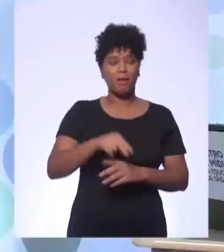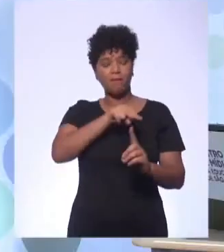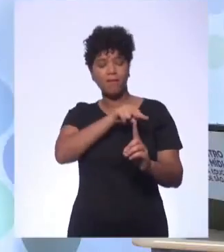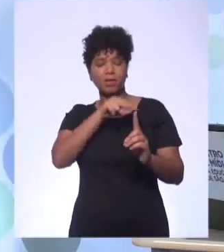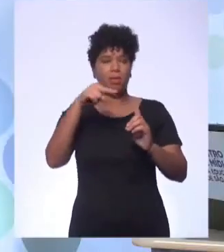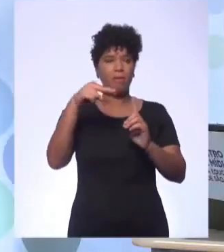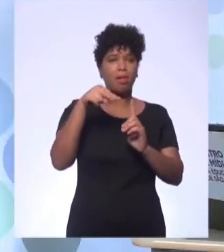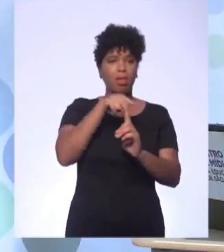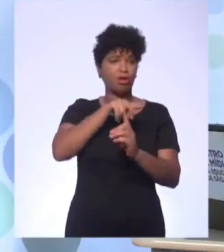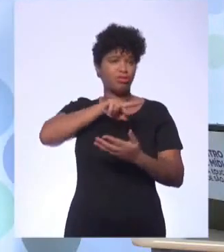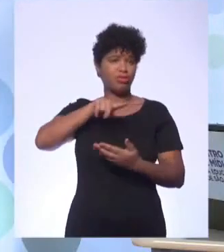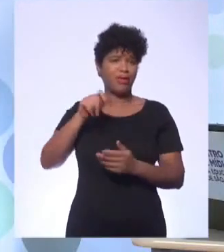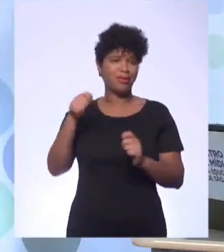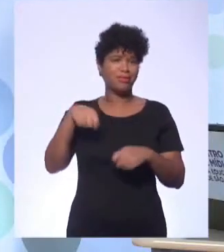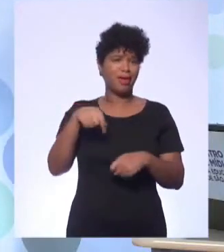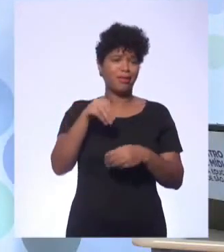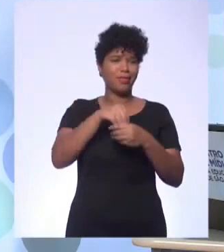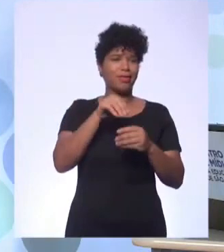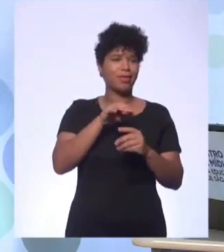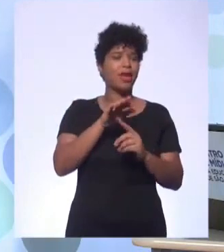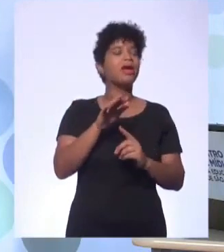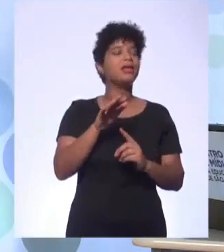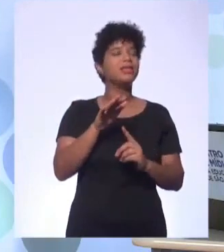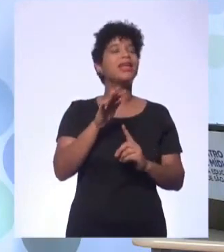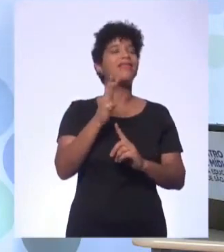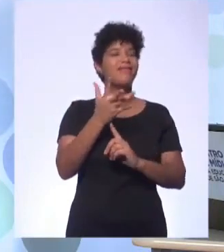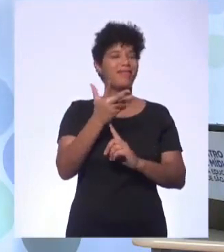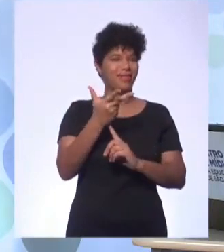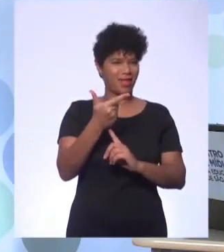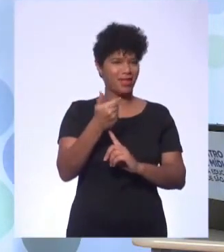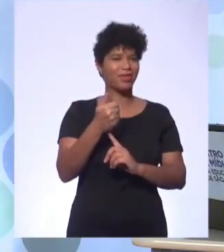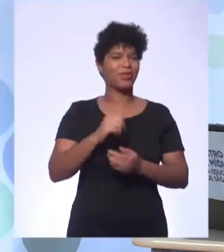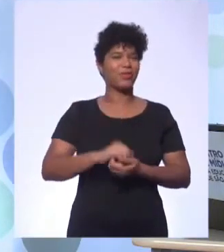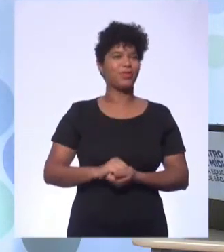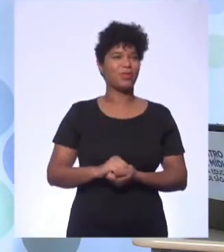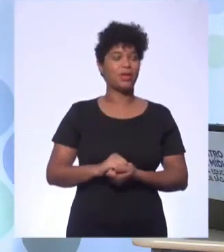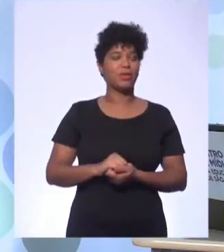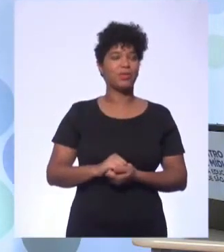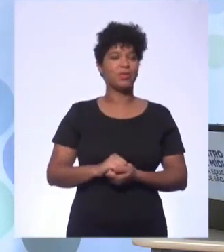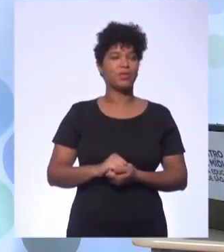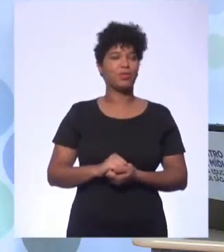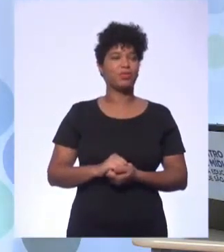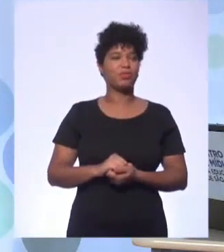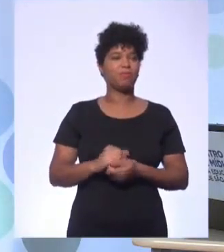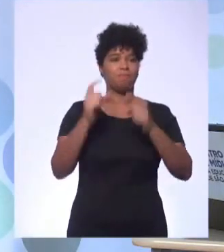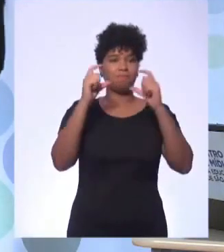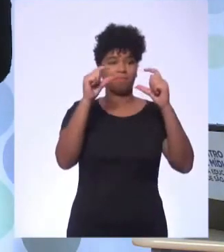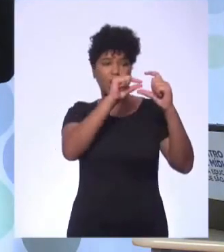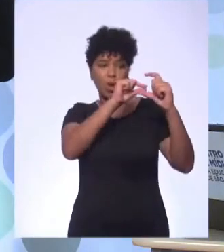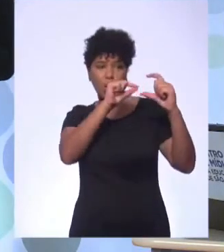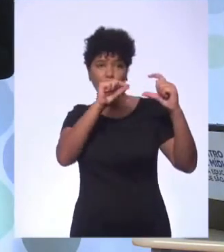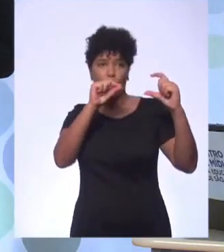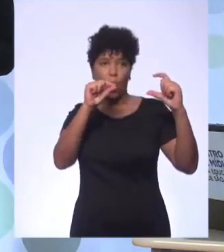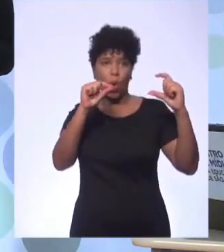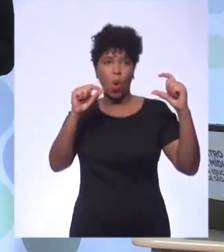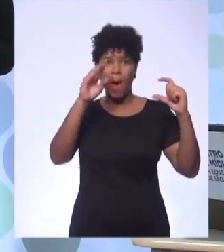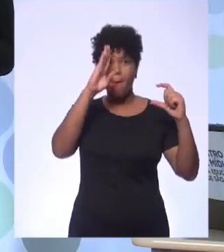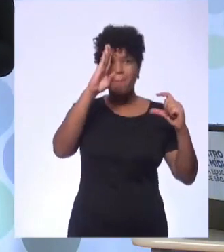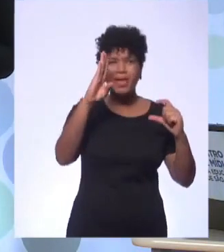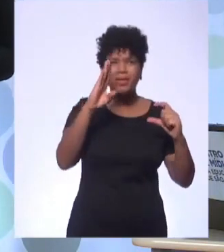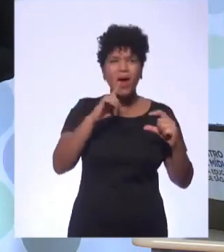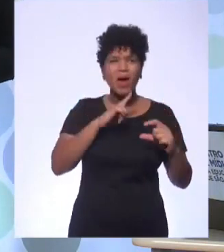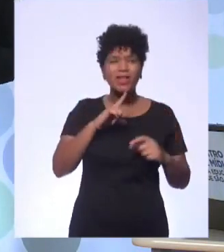vou até frisar aqui, ó, tá? Então, dentro do processo de criação, primeiramente a gente tem que pensar na